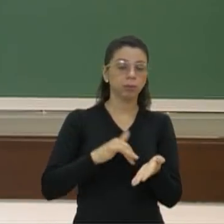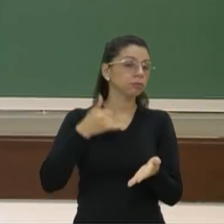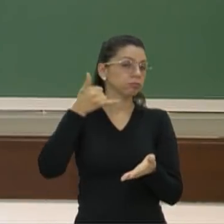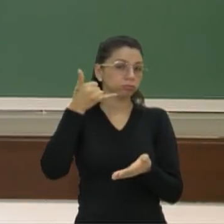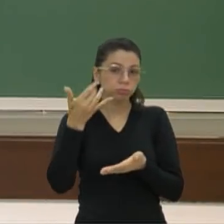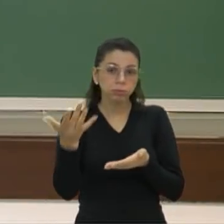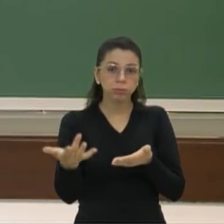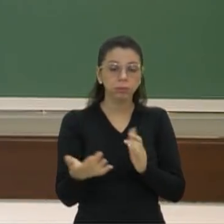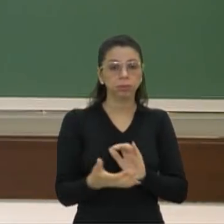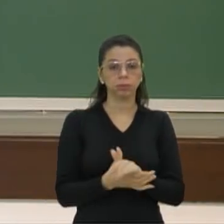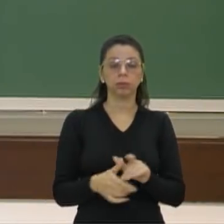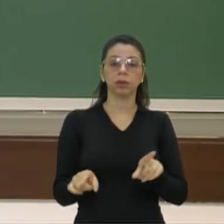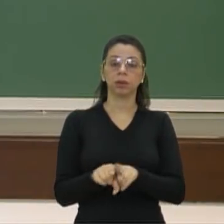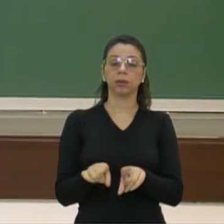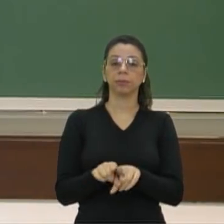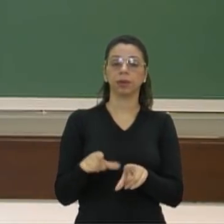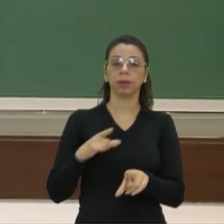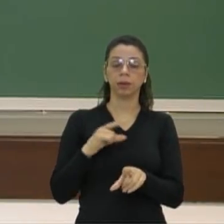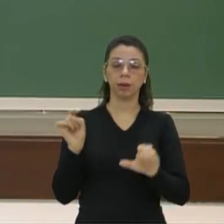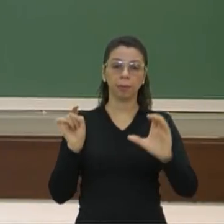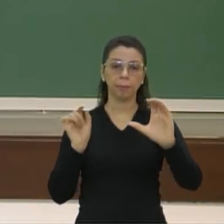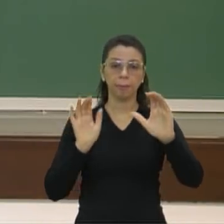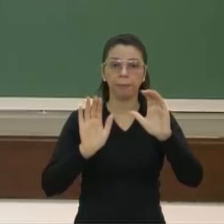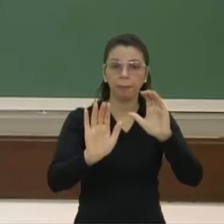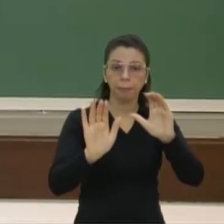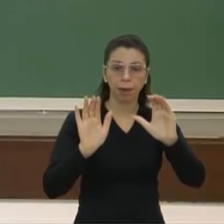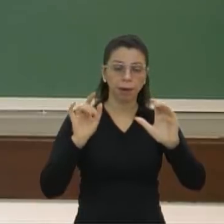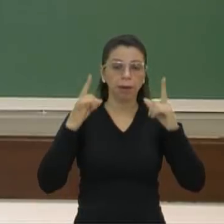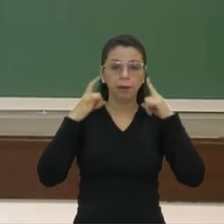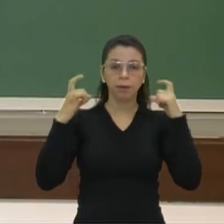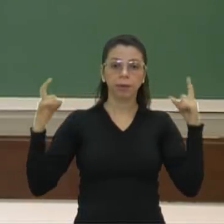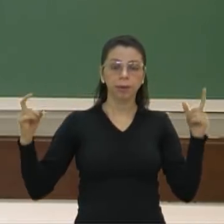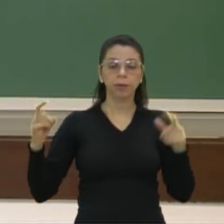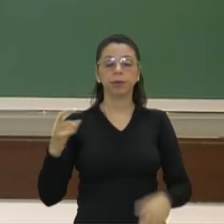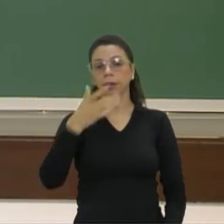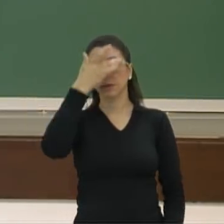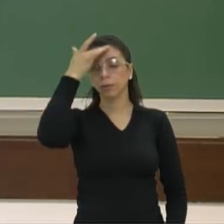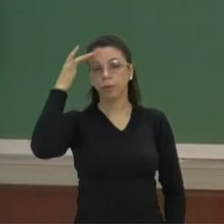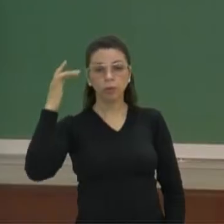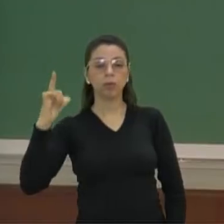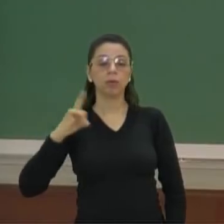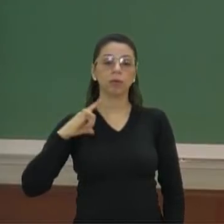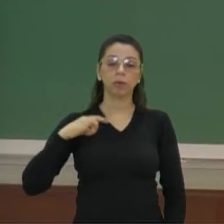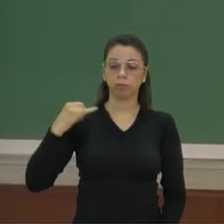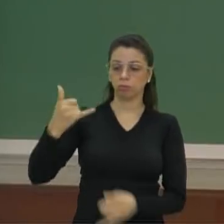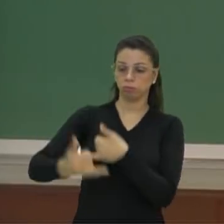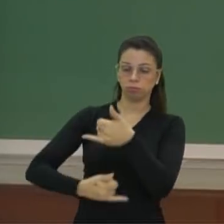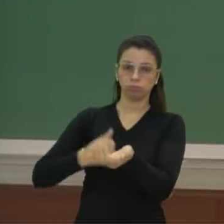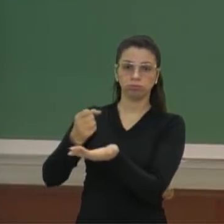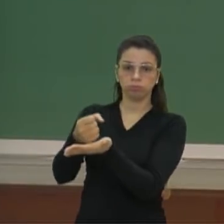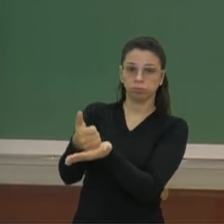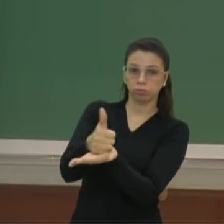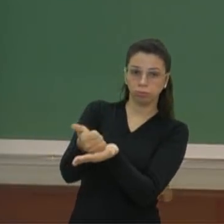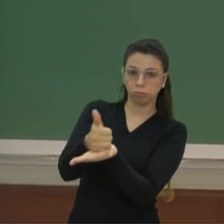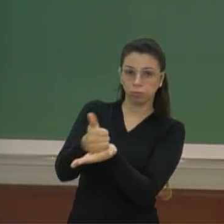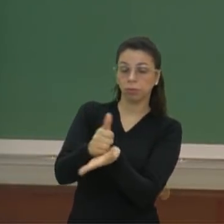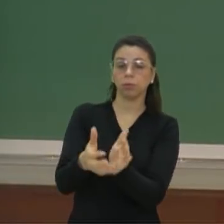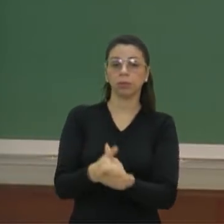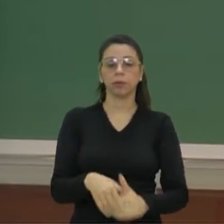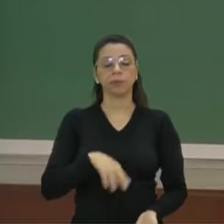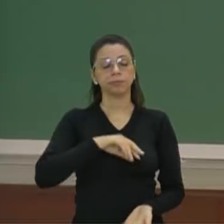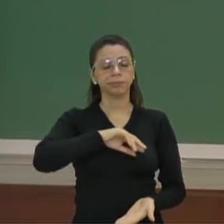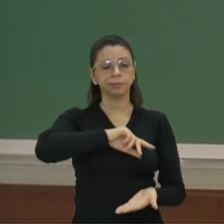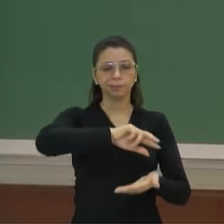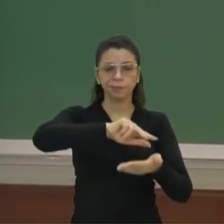smartphone. Mas tem a campainha, tem as pessoas, tem o videogame. Então, olhem quantos objetos emitem